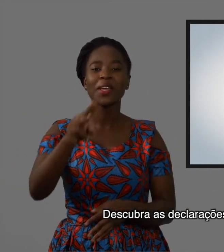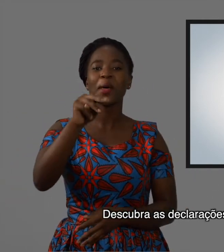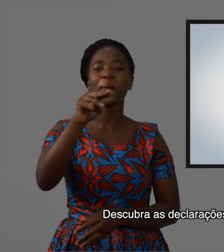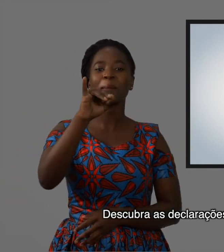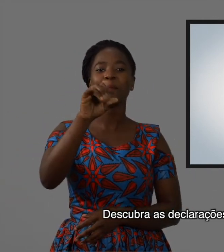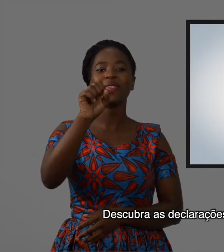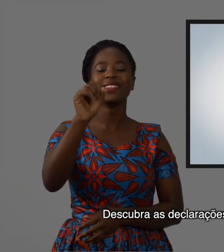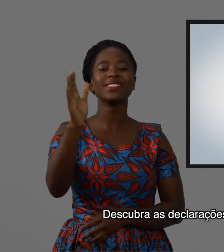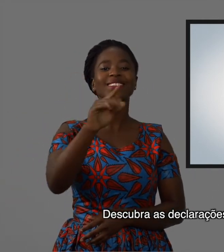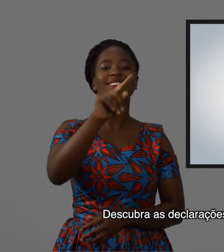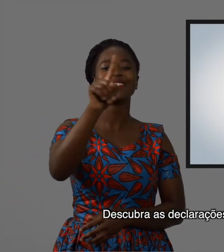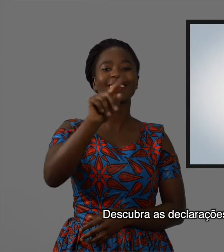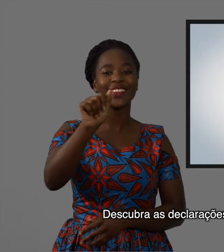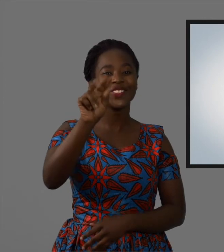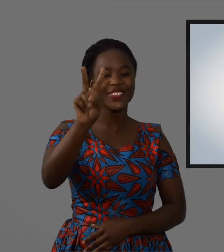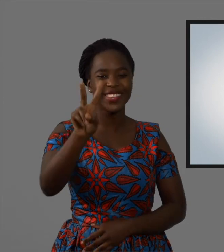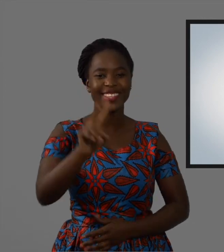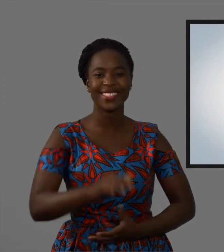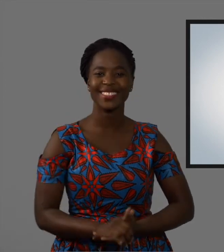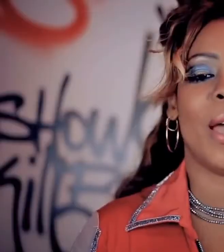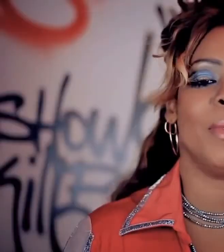cantora Miss Zav.